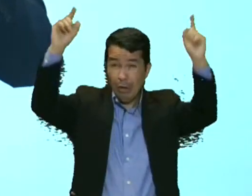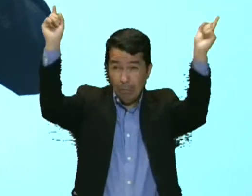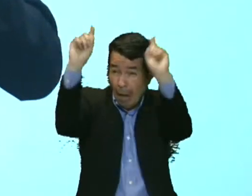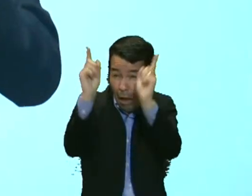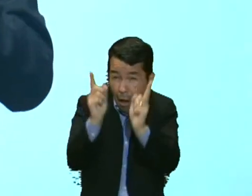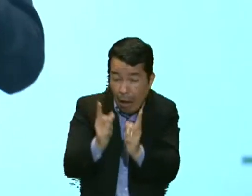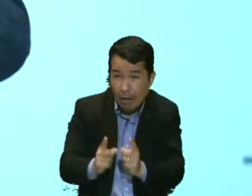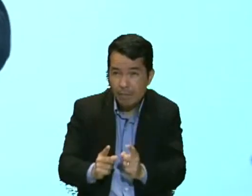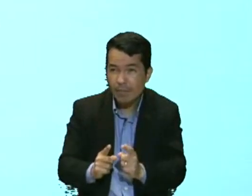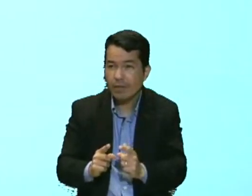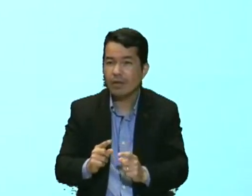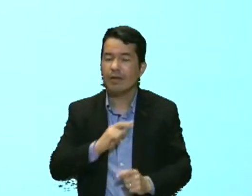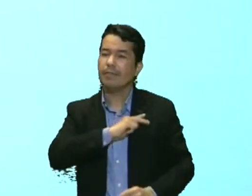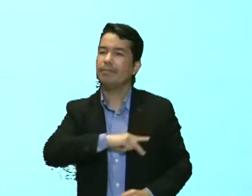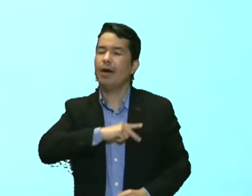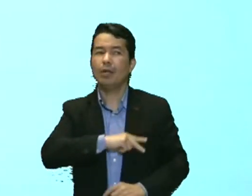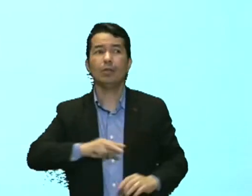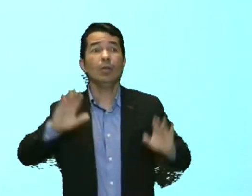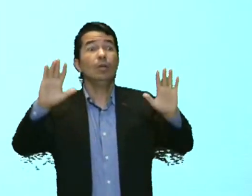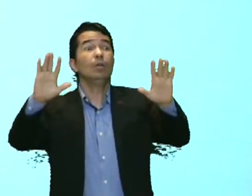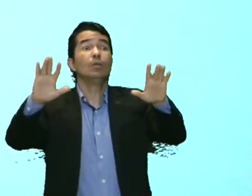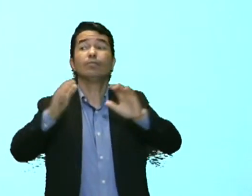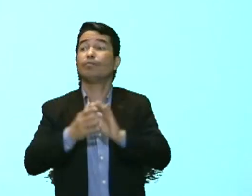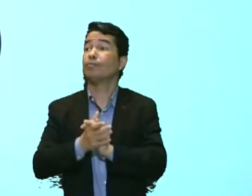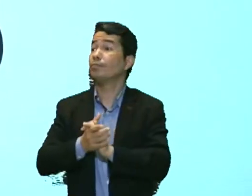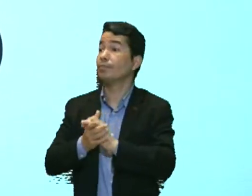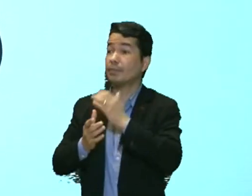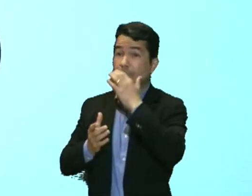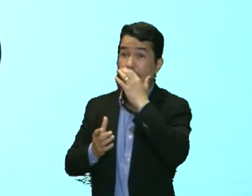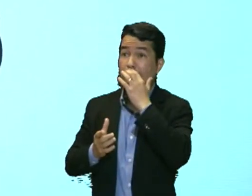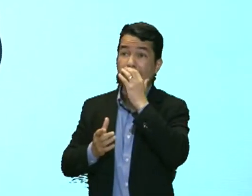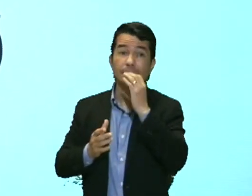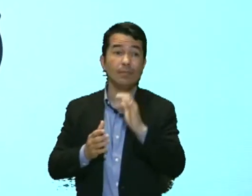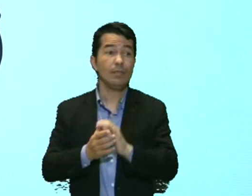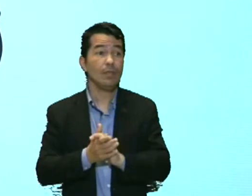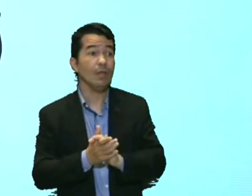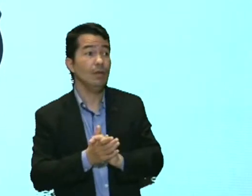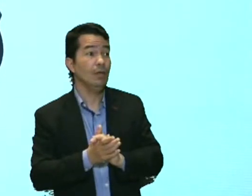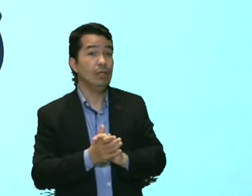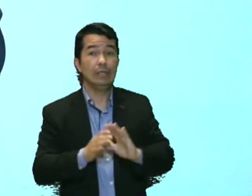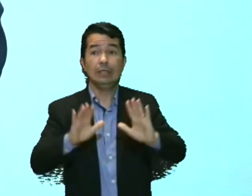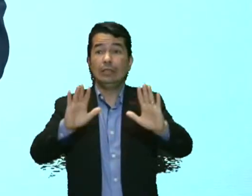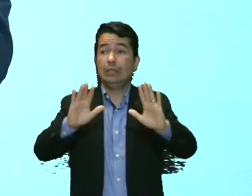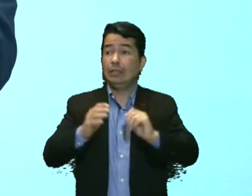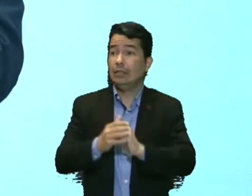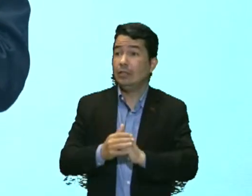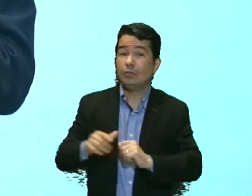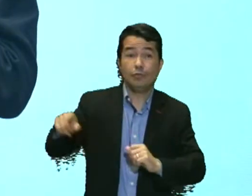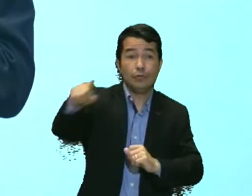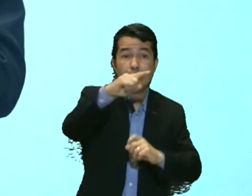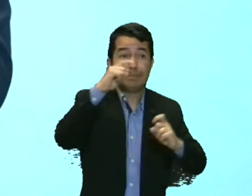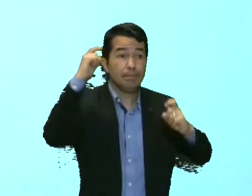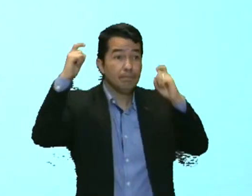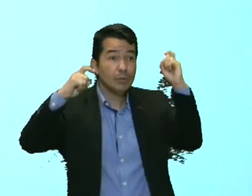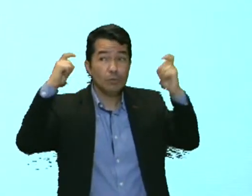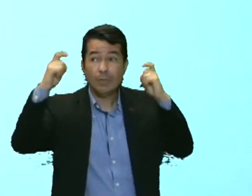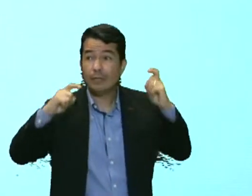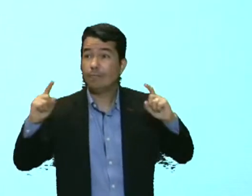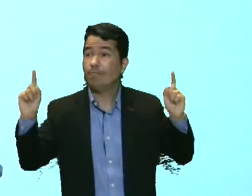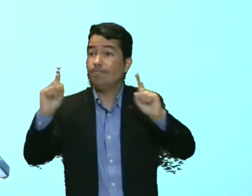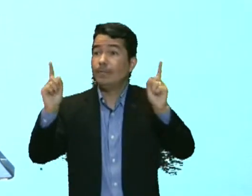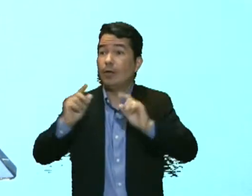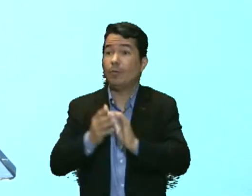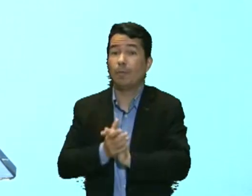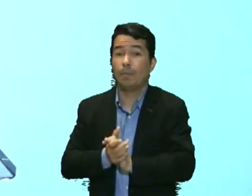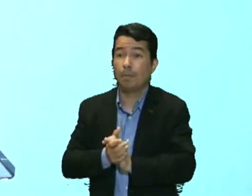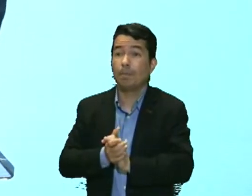errado. Aí levanta um homem no meio de todo mundo lá e diz assim: olha, vocês não precisam ficar preocupados. Ninguém